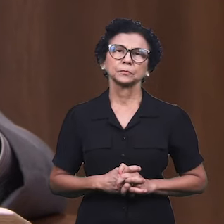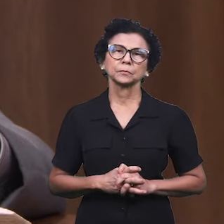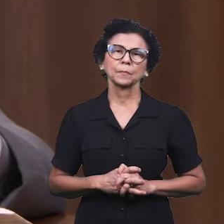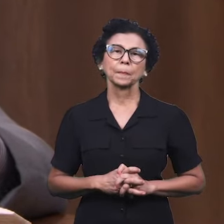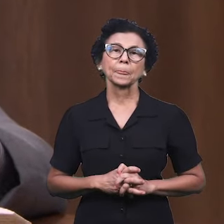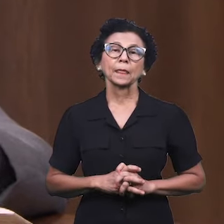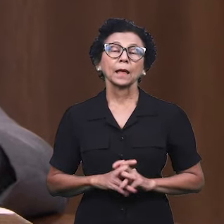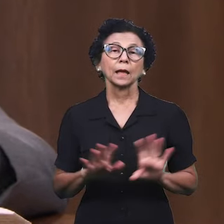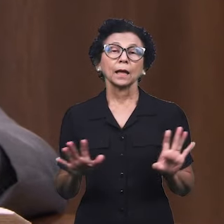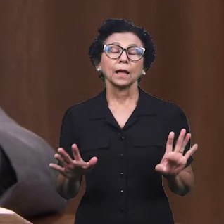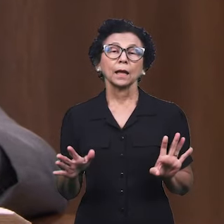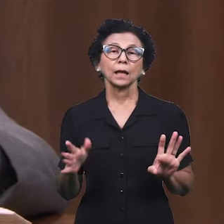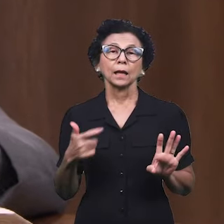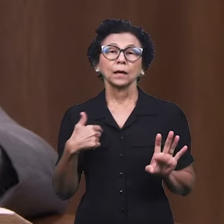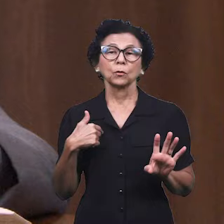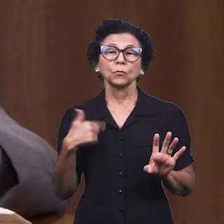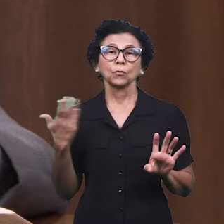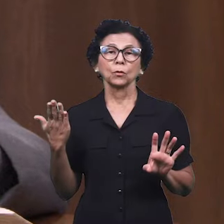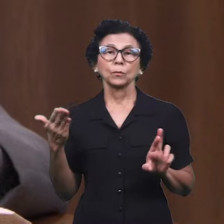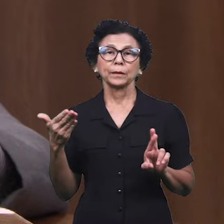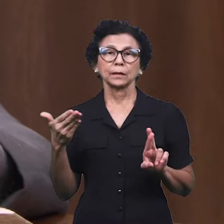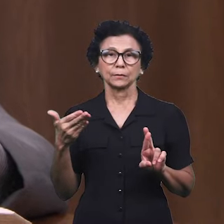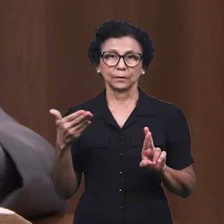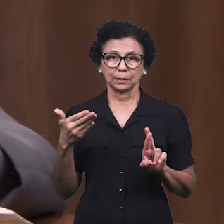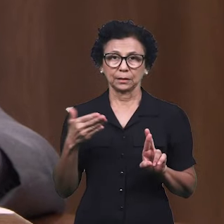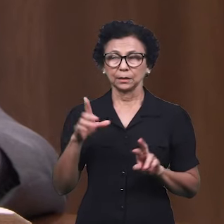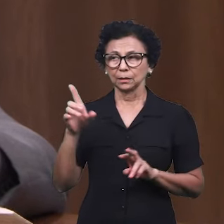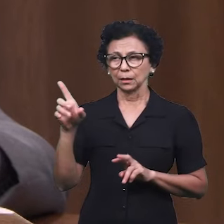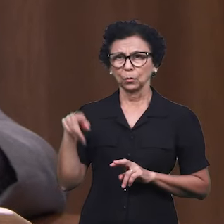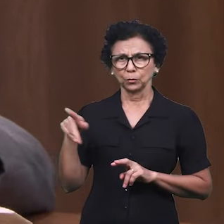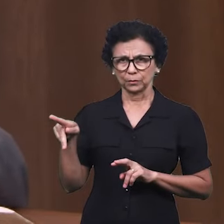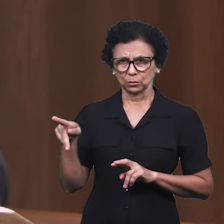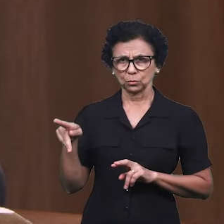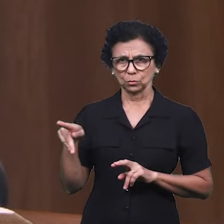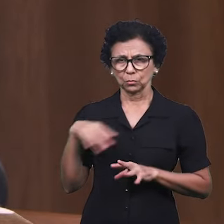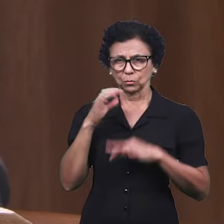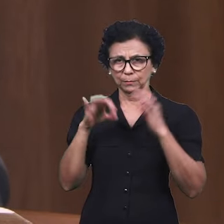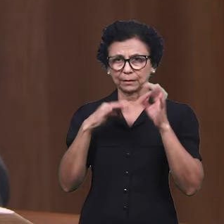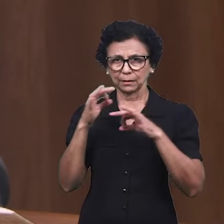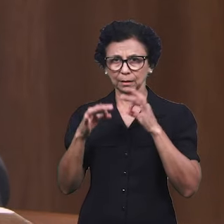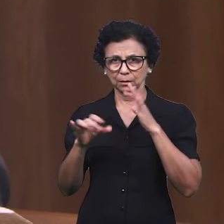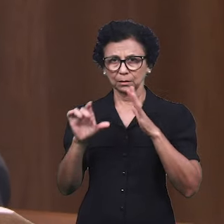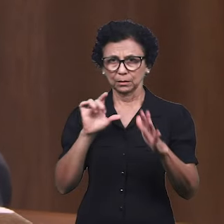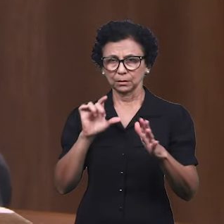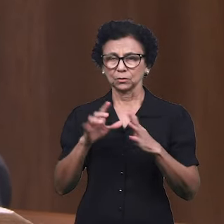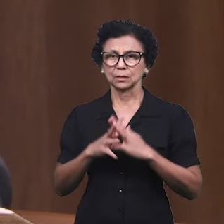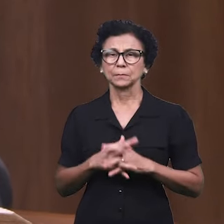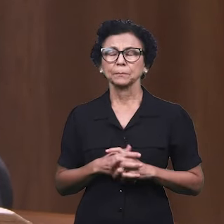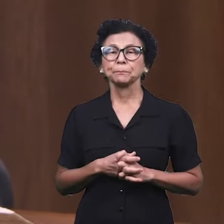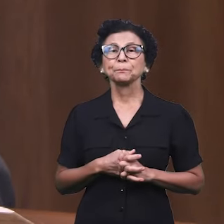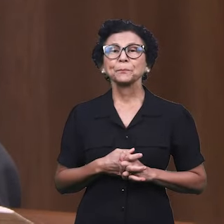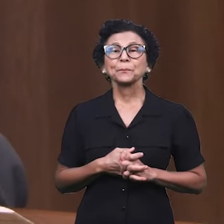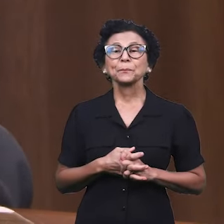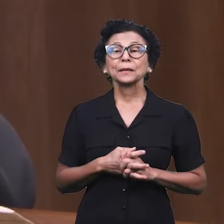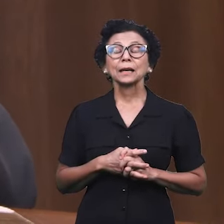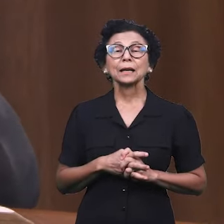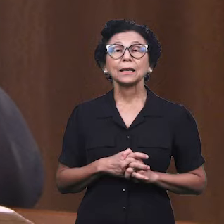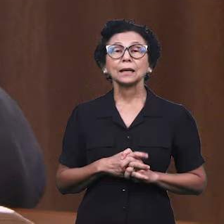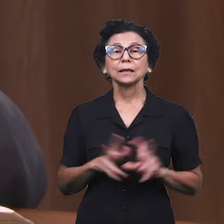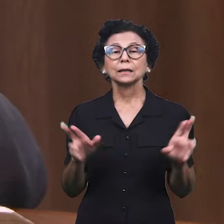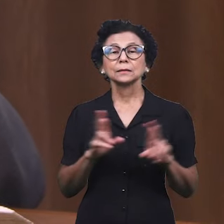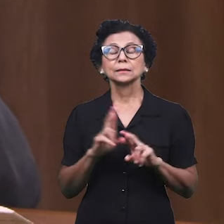menção aqui ao comentário do professor Vinícius a respeito das